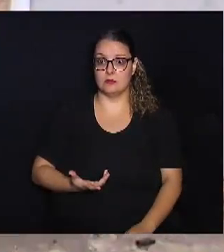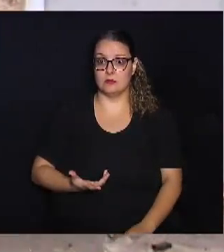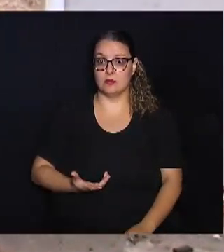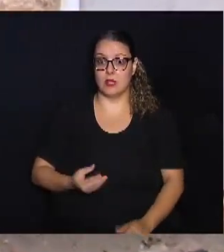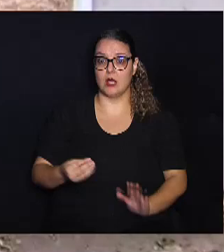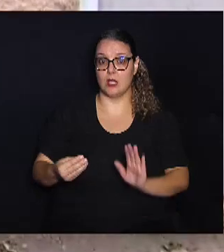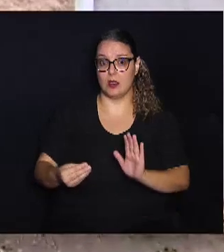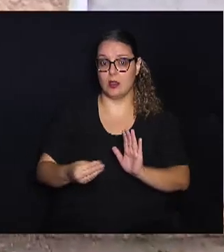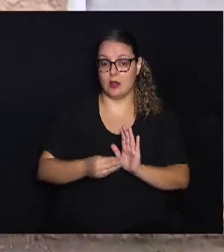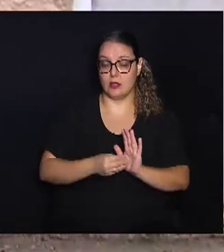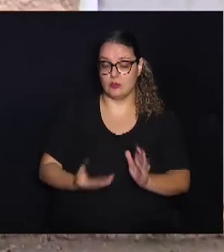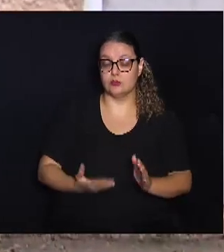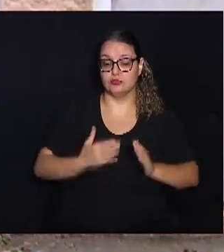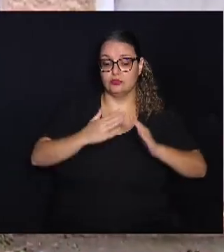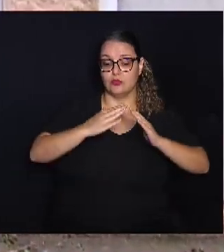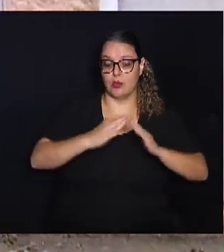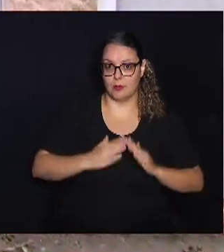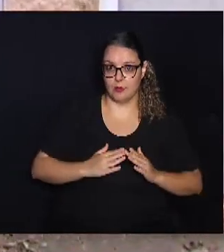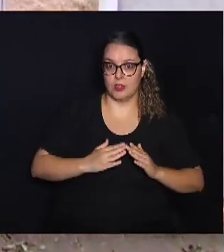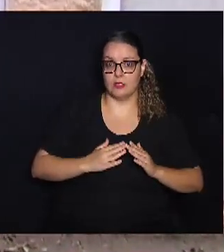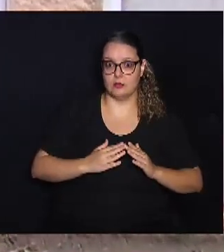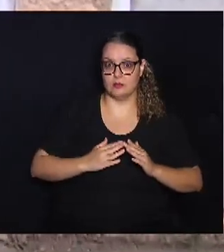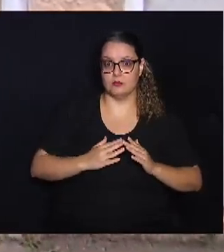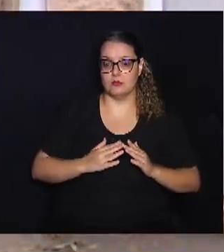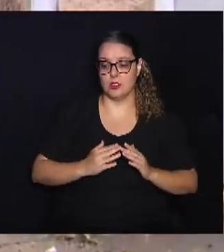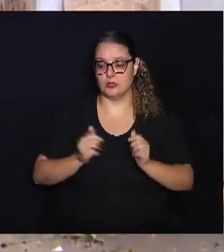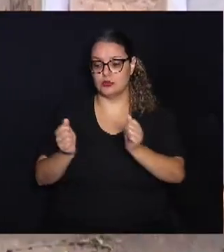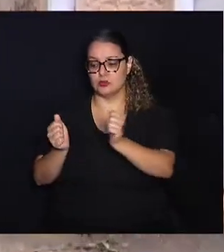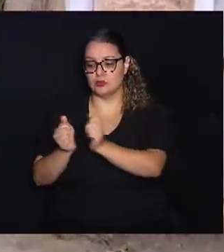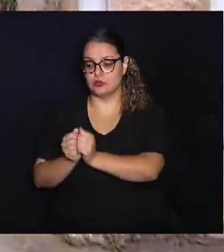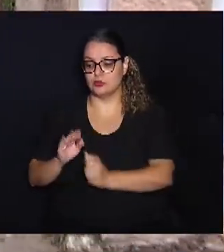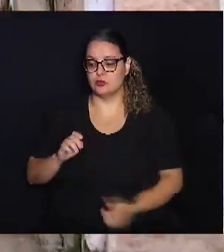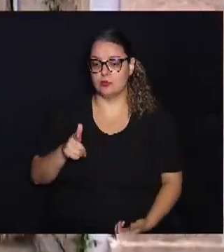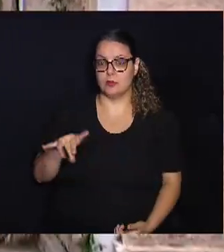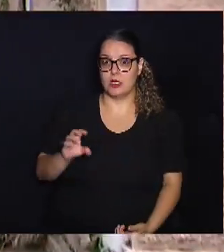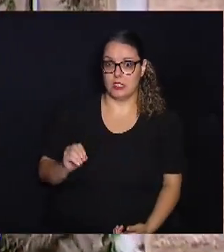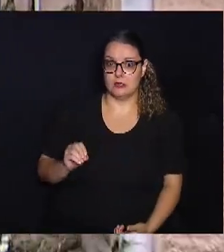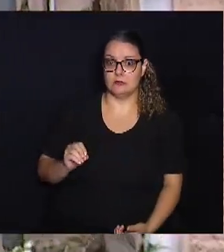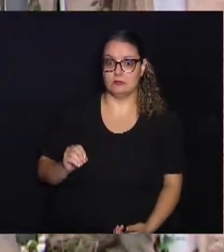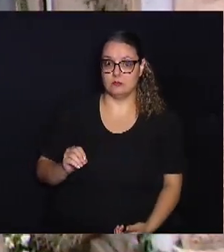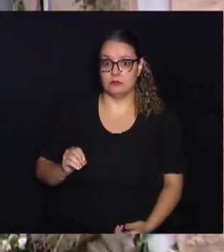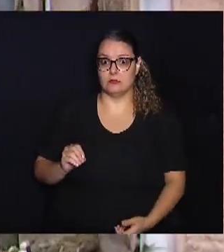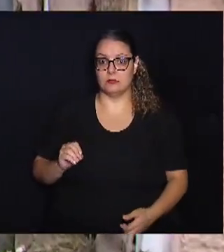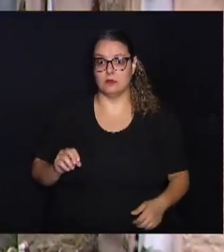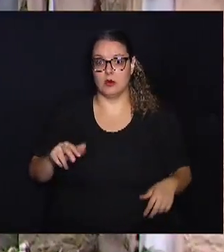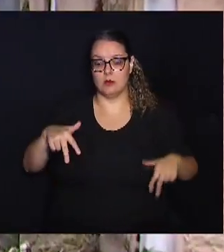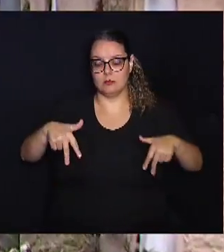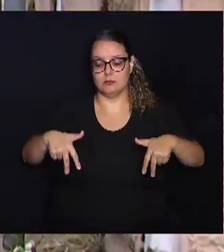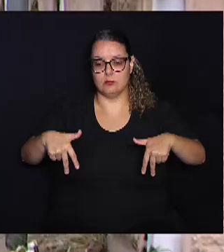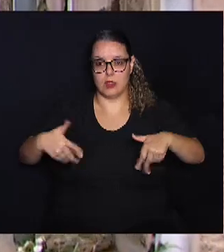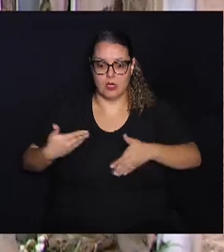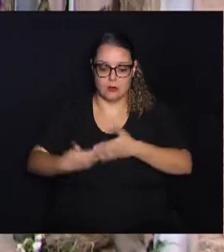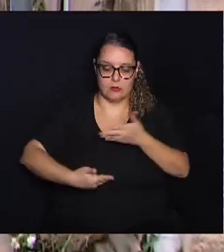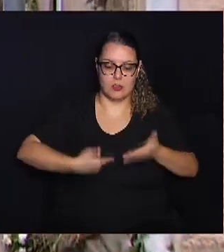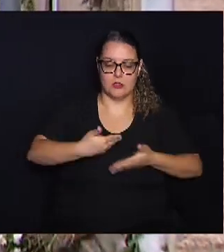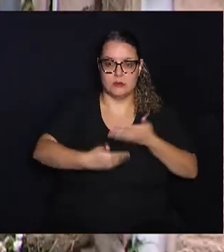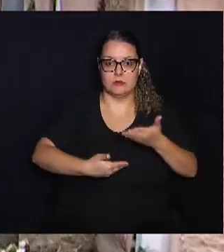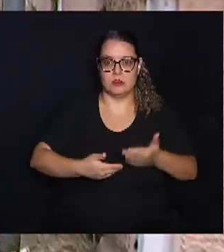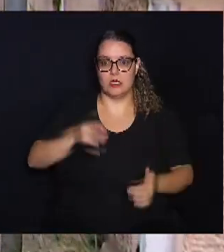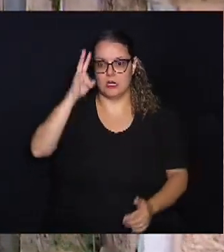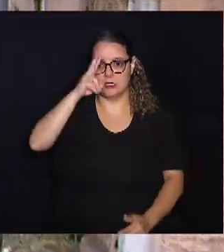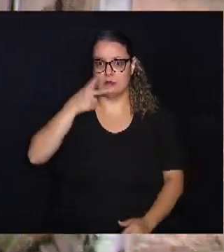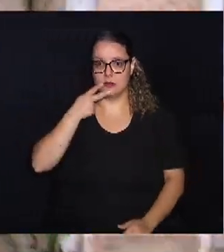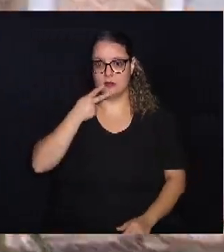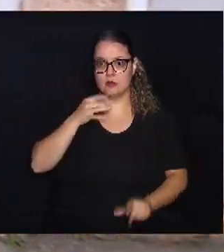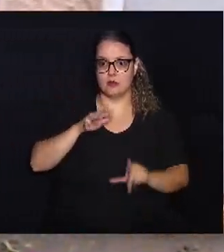última morada ao lado da morada do Barão, pessoa que ele se dedicou por toda a vida. E lembra que eu falava do QR